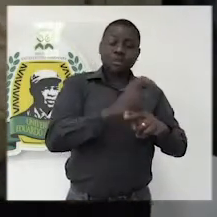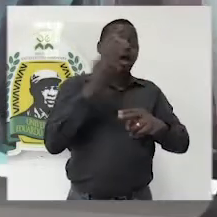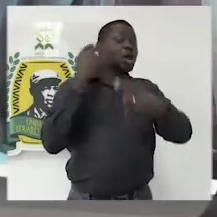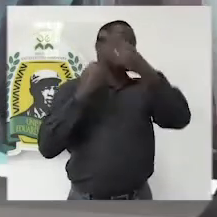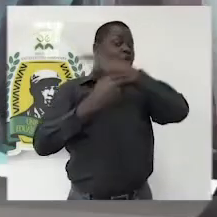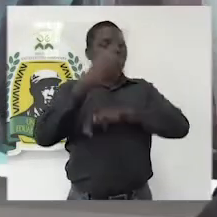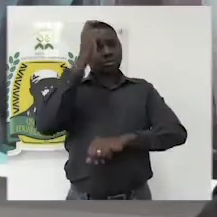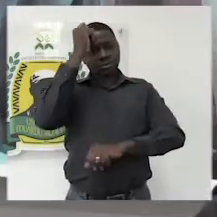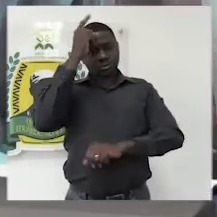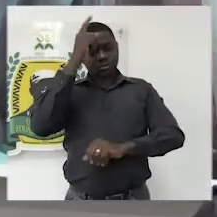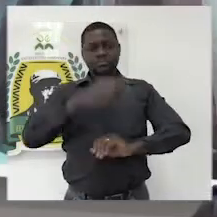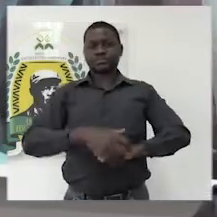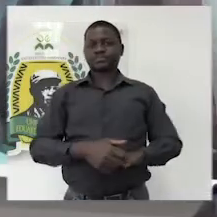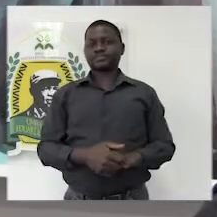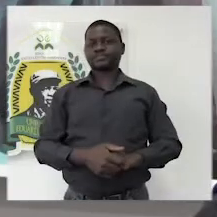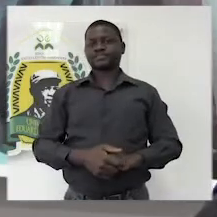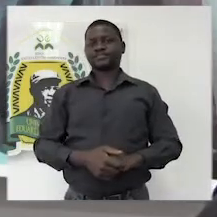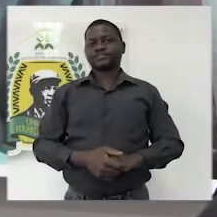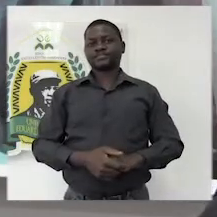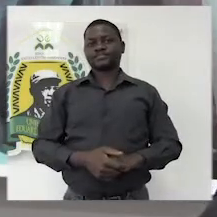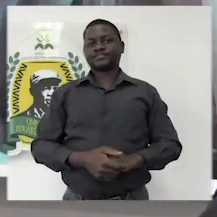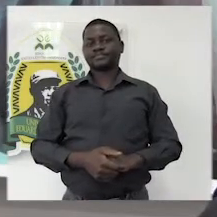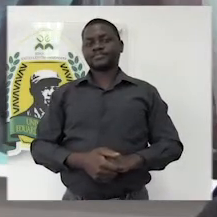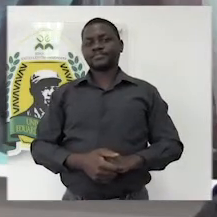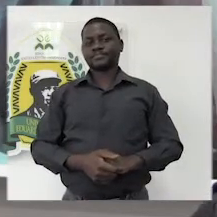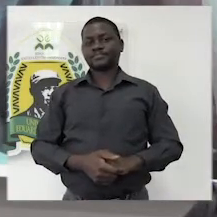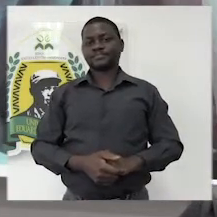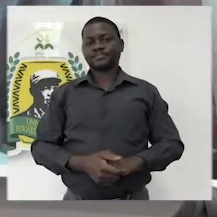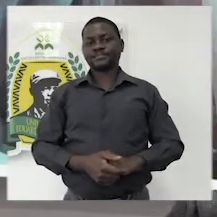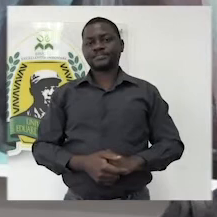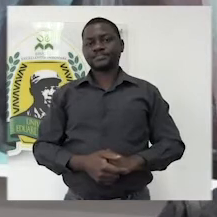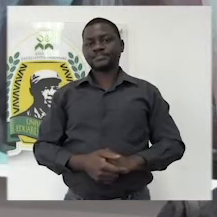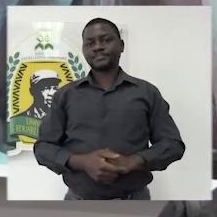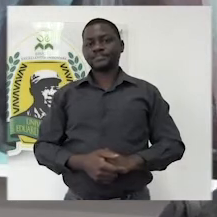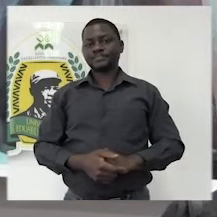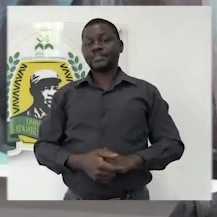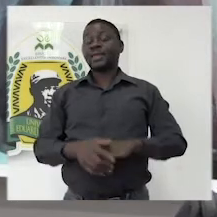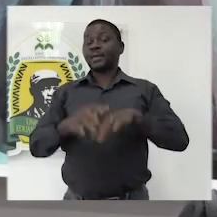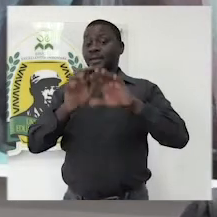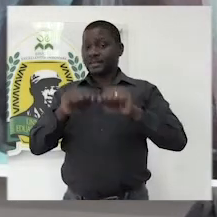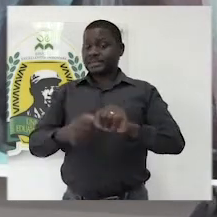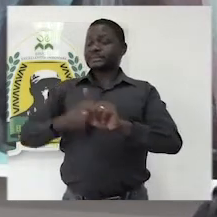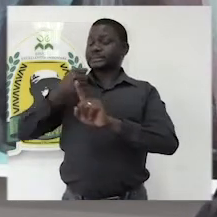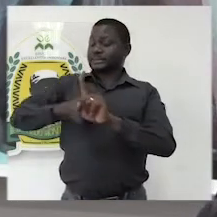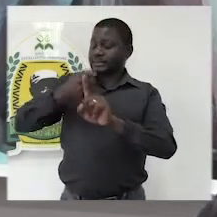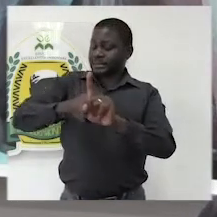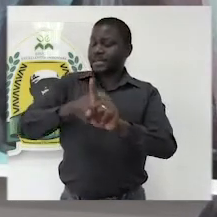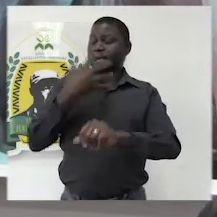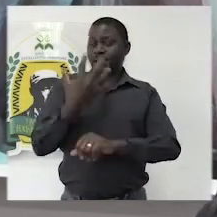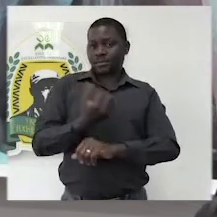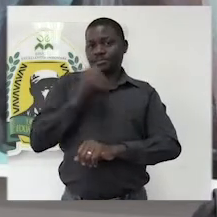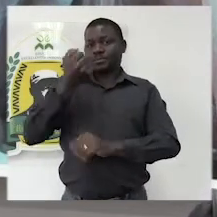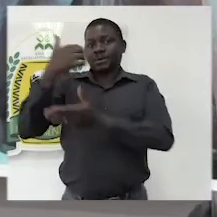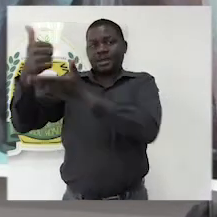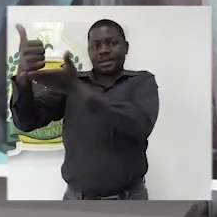história. Üniversitelerde birçok çalışmalar devam ediyor. A Turquia tem feito muitos esforços para poder